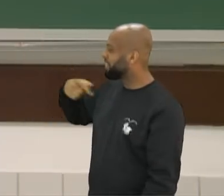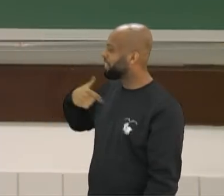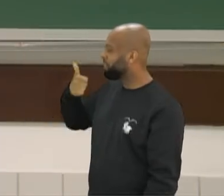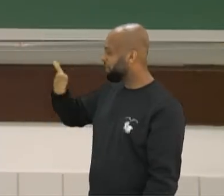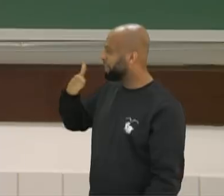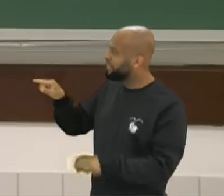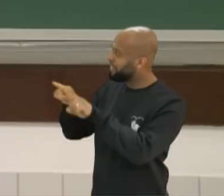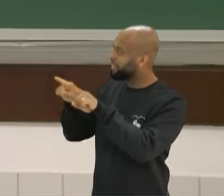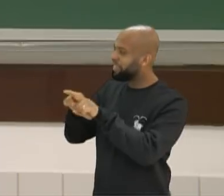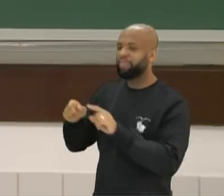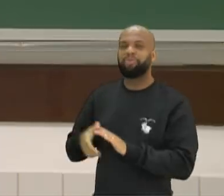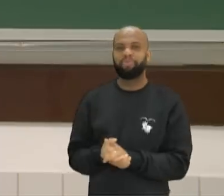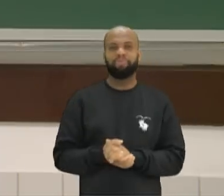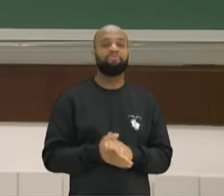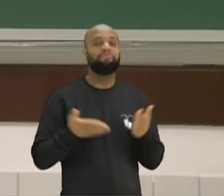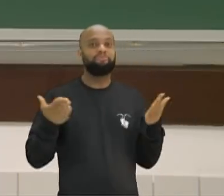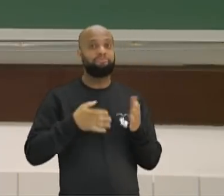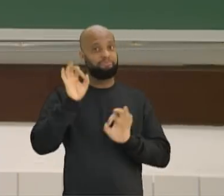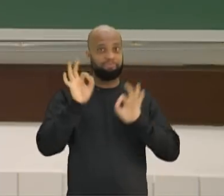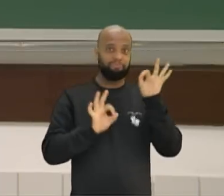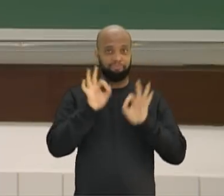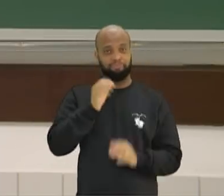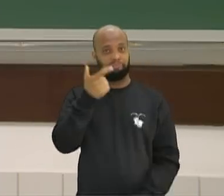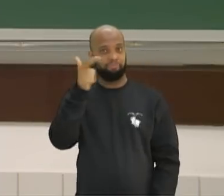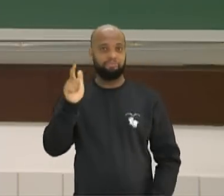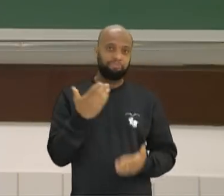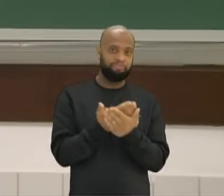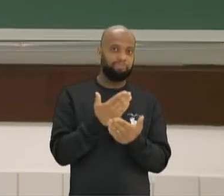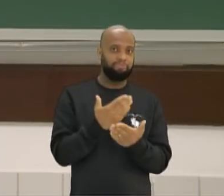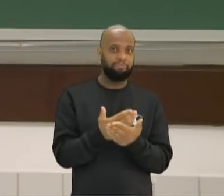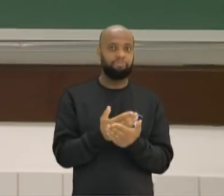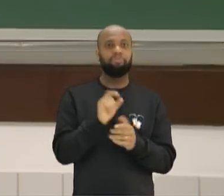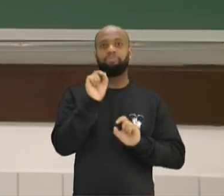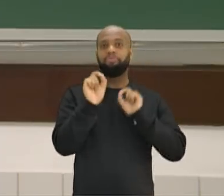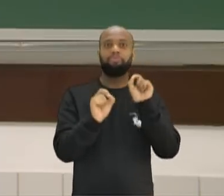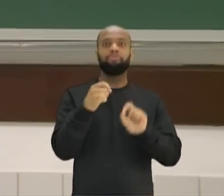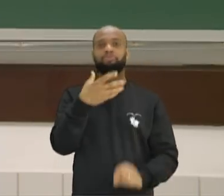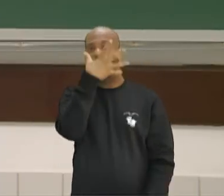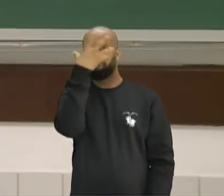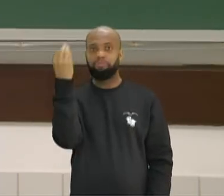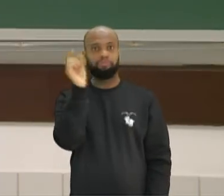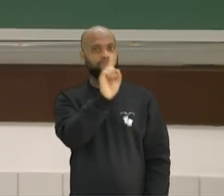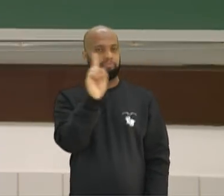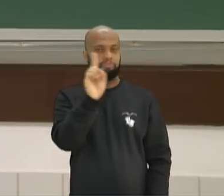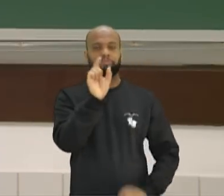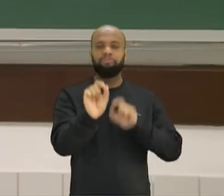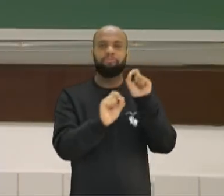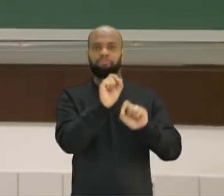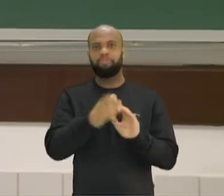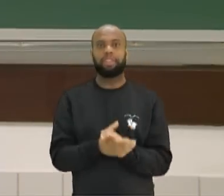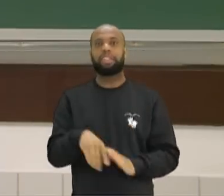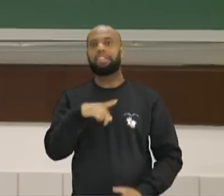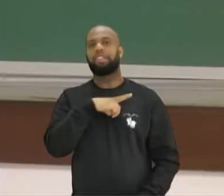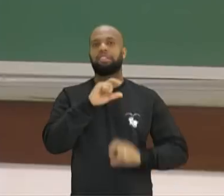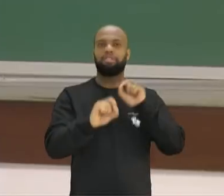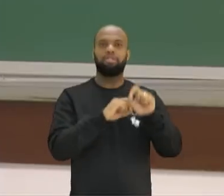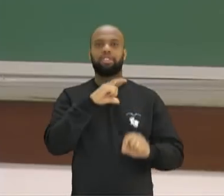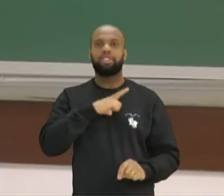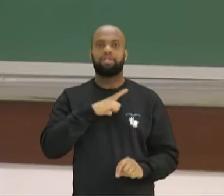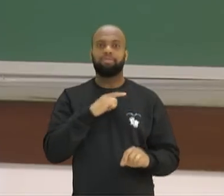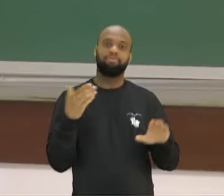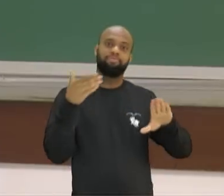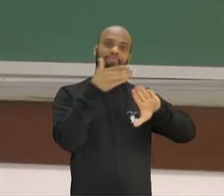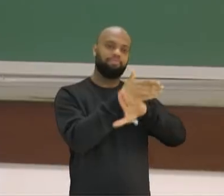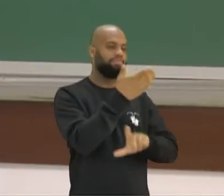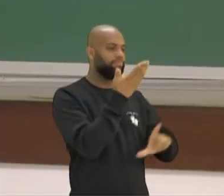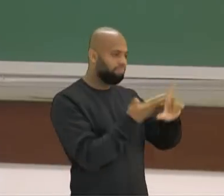you? Vamos lá então, preparadinhos para mais uma aula? O que eu não posso esquecer antes de começar? Eu não posso esquecer de fazer a minha